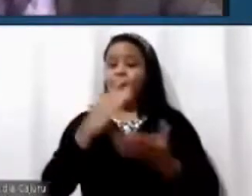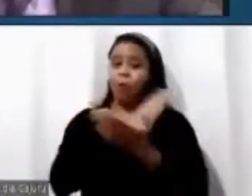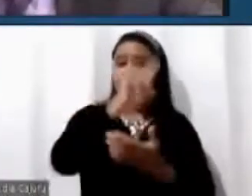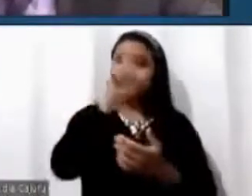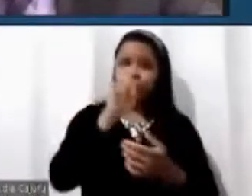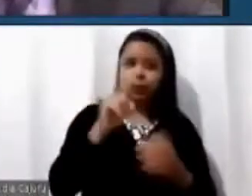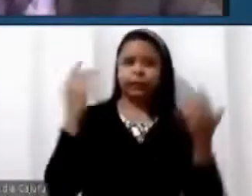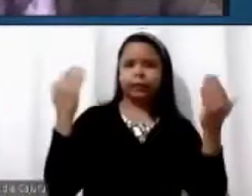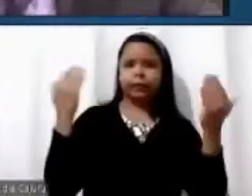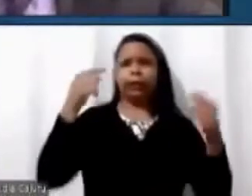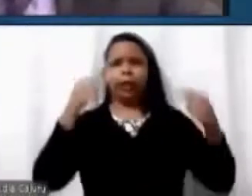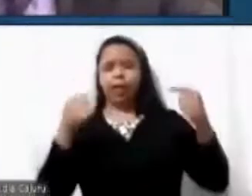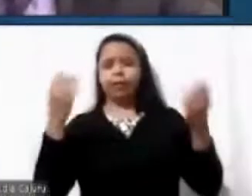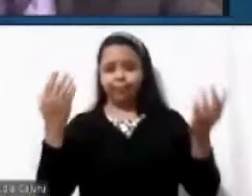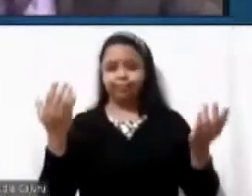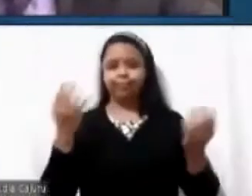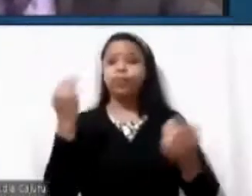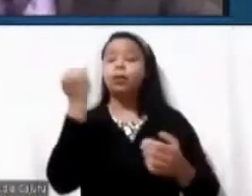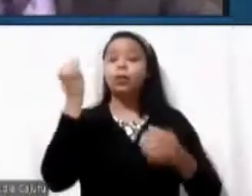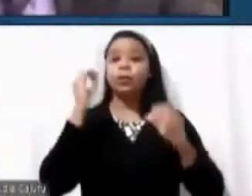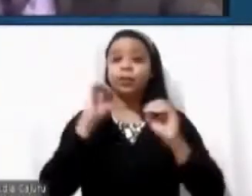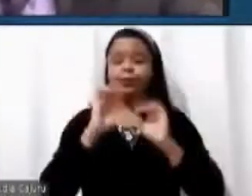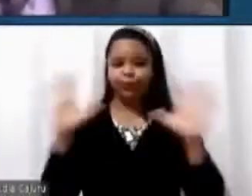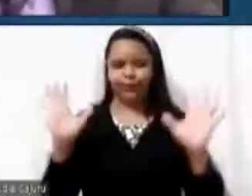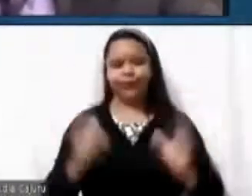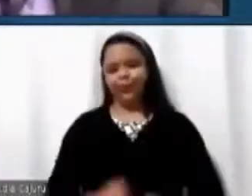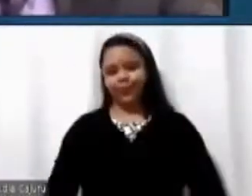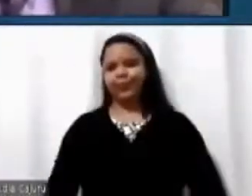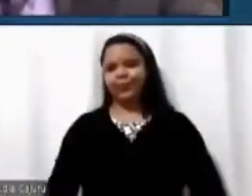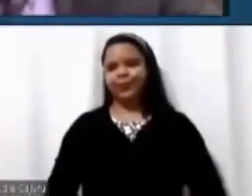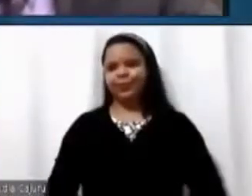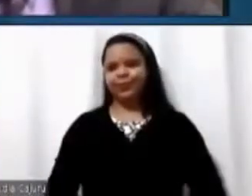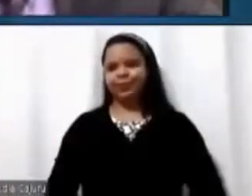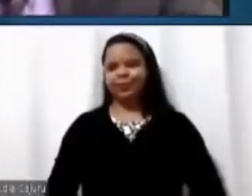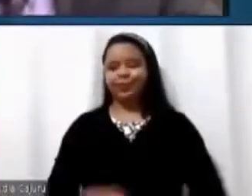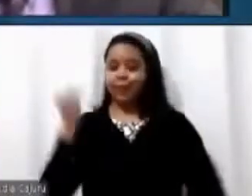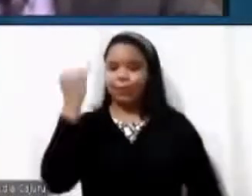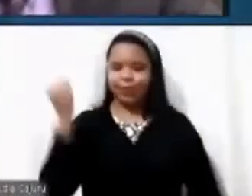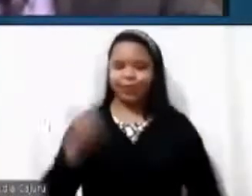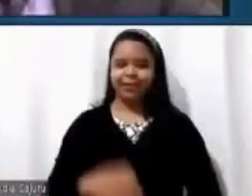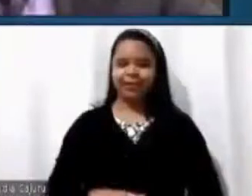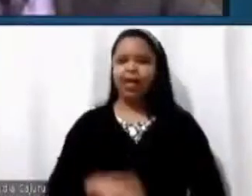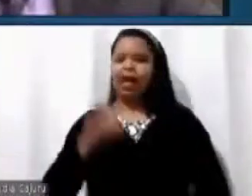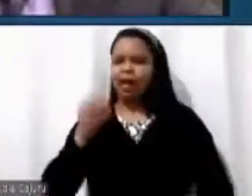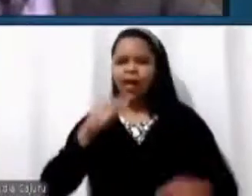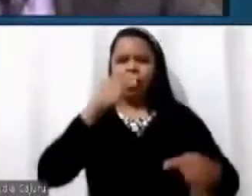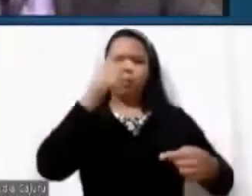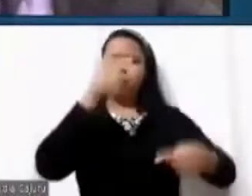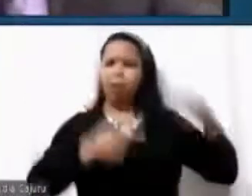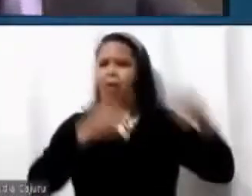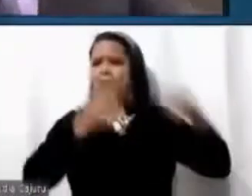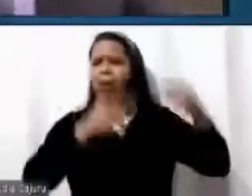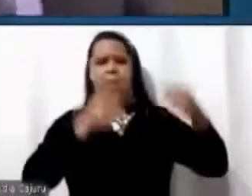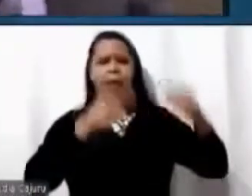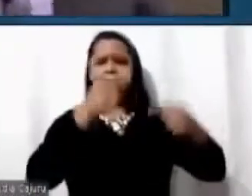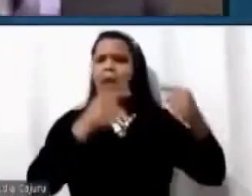pontuar isso em outras ocasiões, que não é um conflito antagônico. Né? Conflito antagônico de um contra o outro, talvez imaginando numa estrada, aí, um